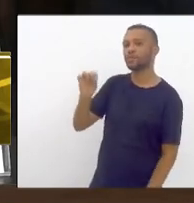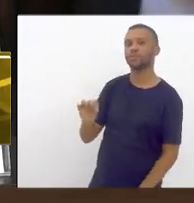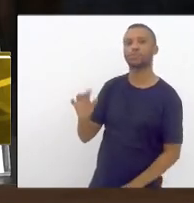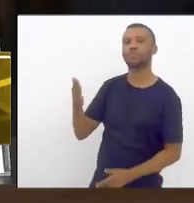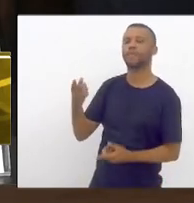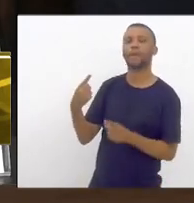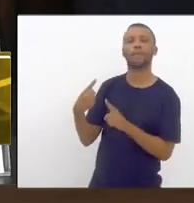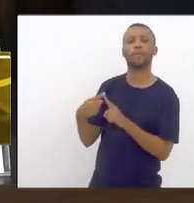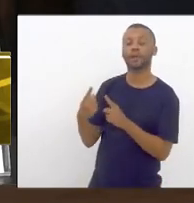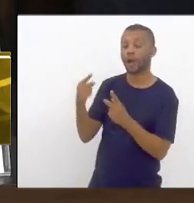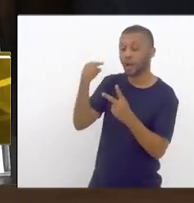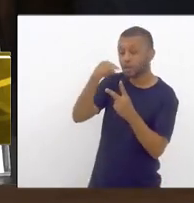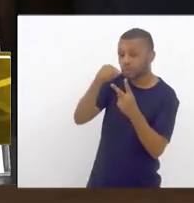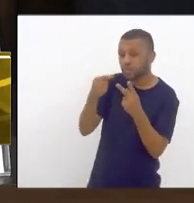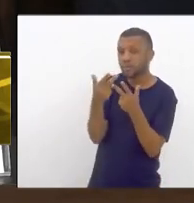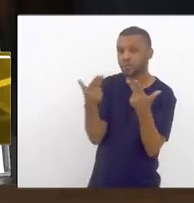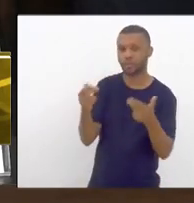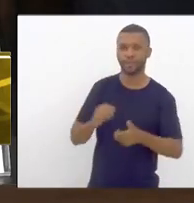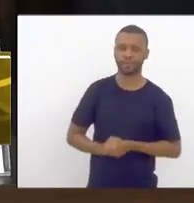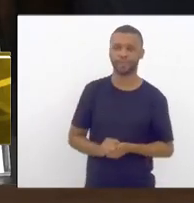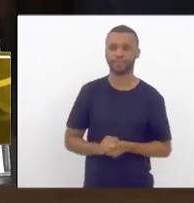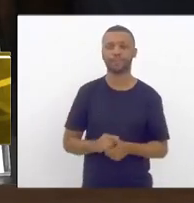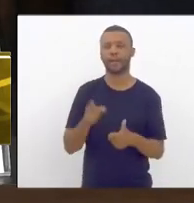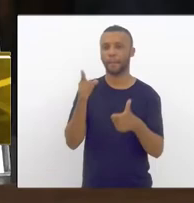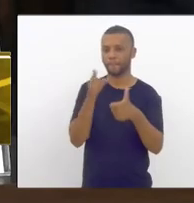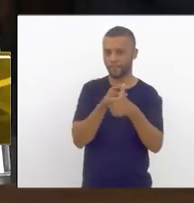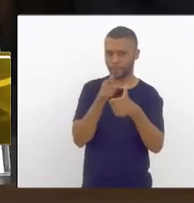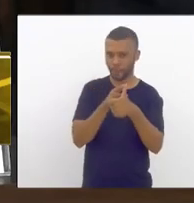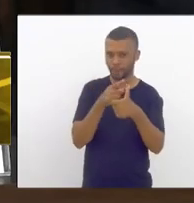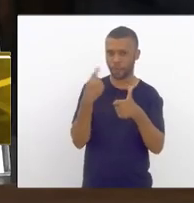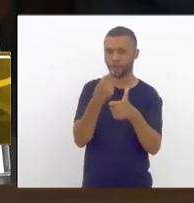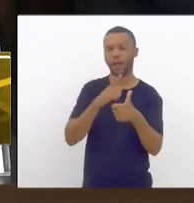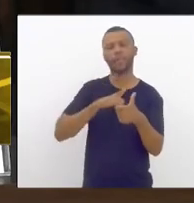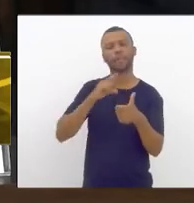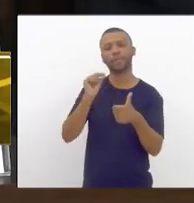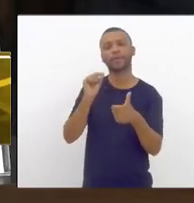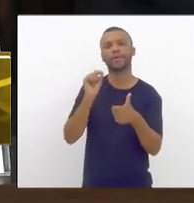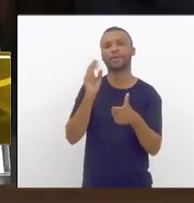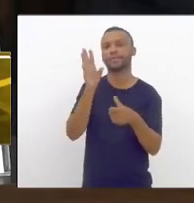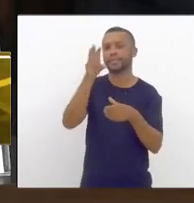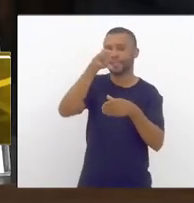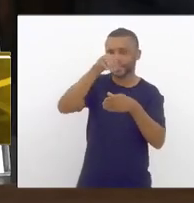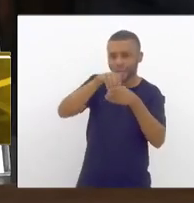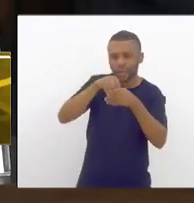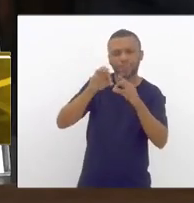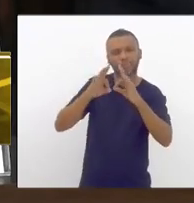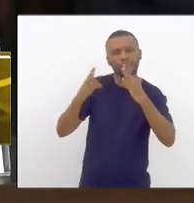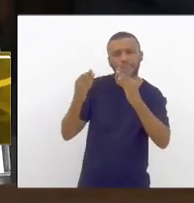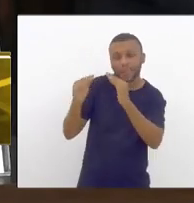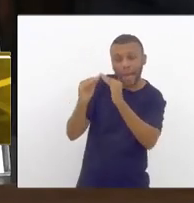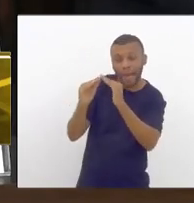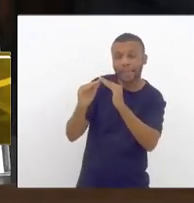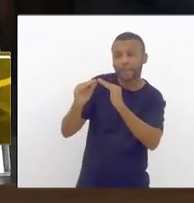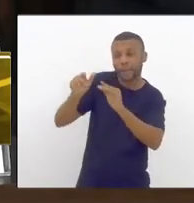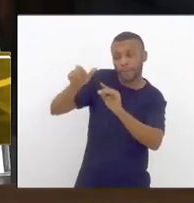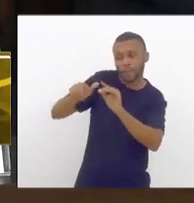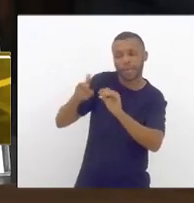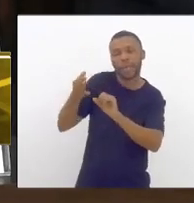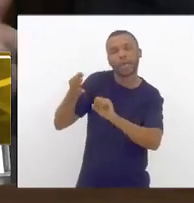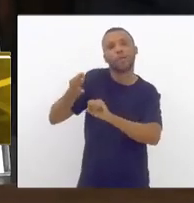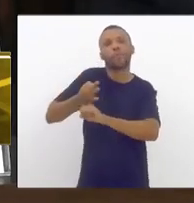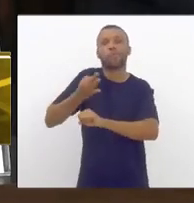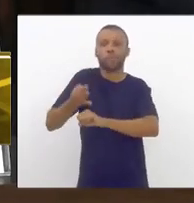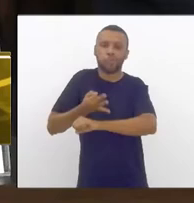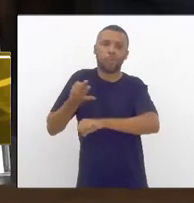duas coisas primeiro para nós termos dentro de casa alguém que aguente essa rotina eu acho que